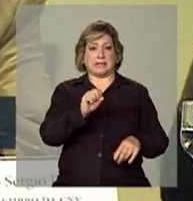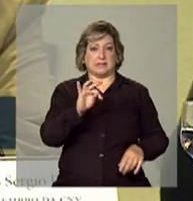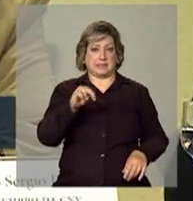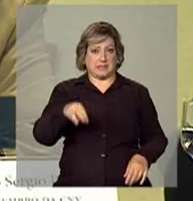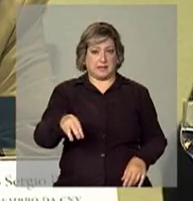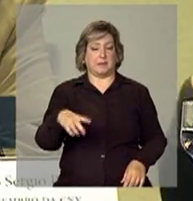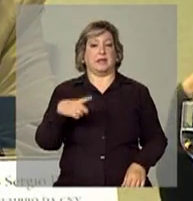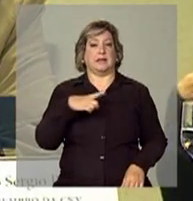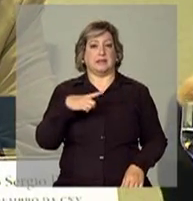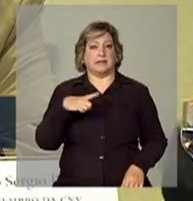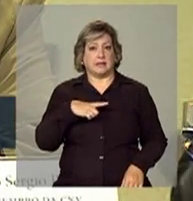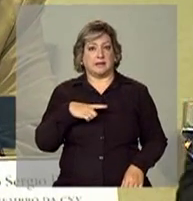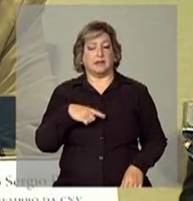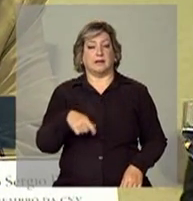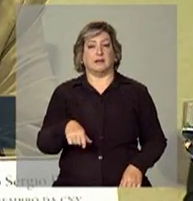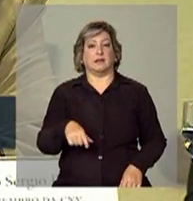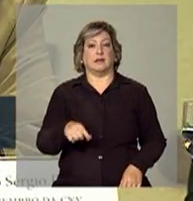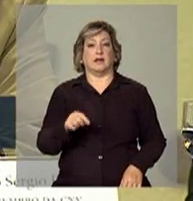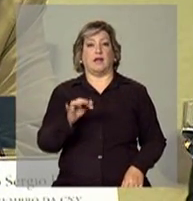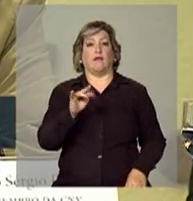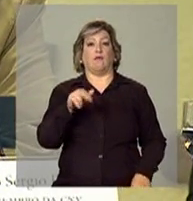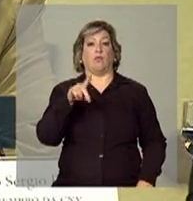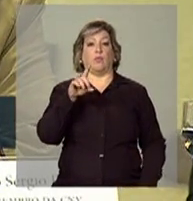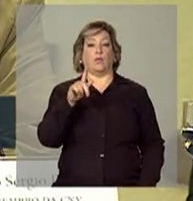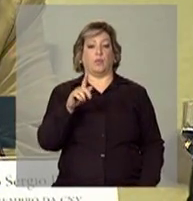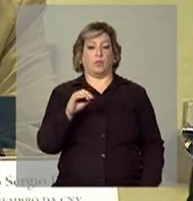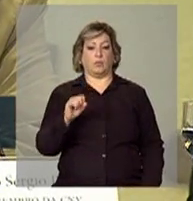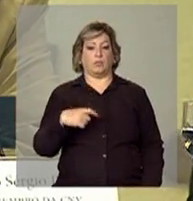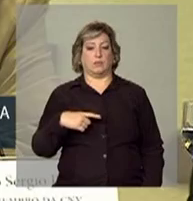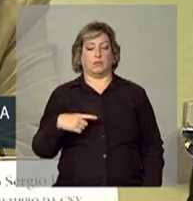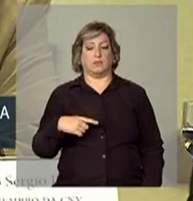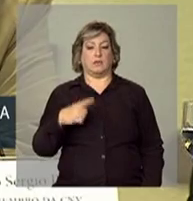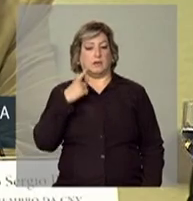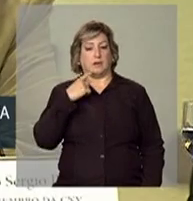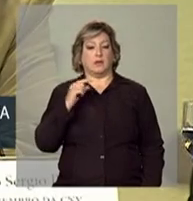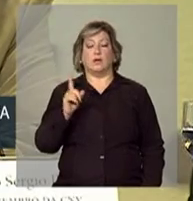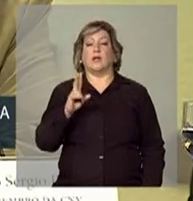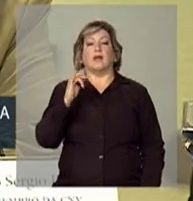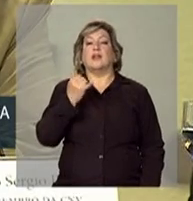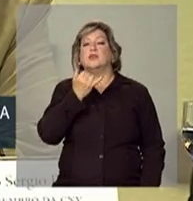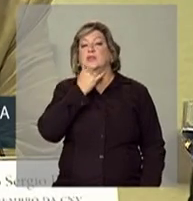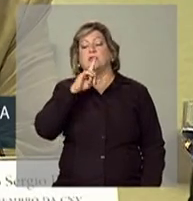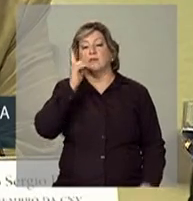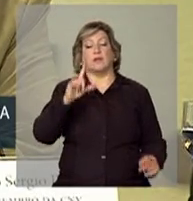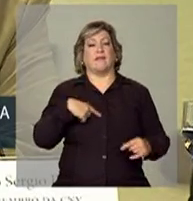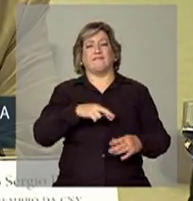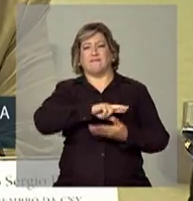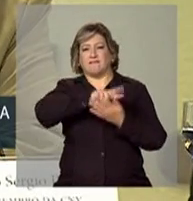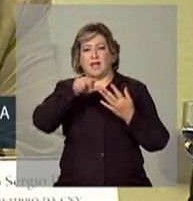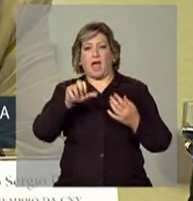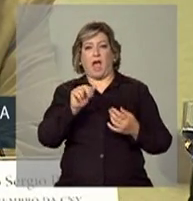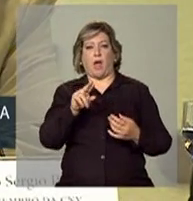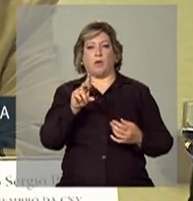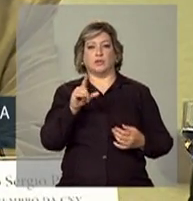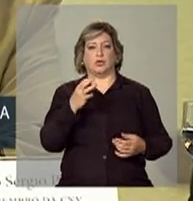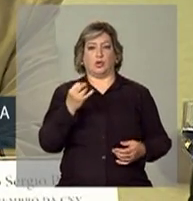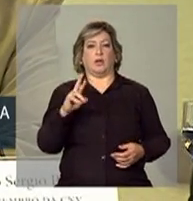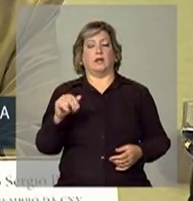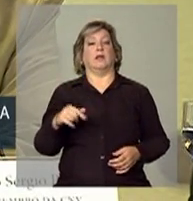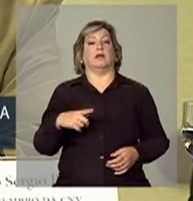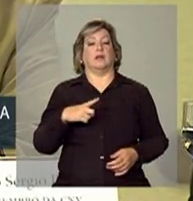estão sujeitos a fungo. Isso é a verdade, não é só uma desculpa. Várias auditorias foram